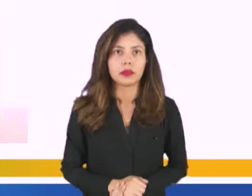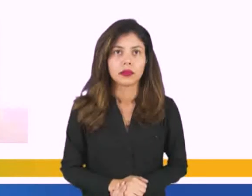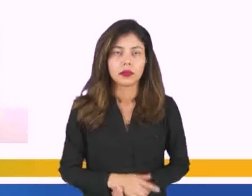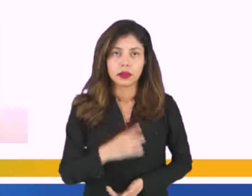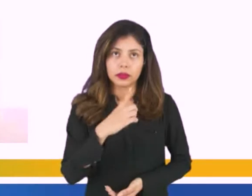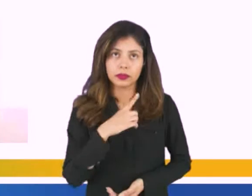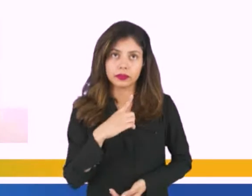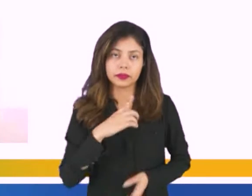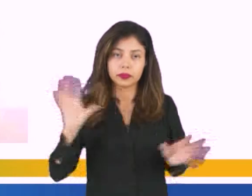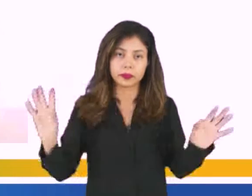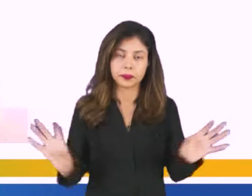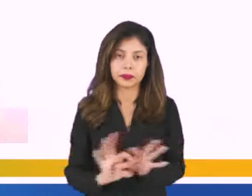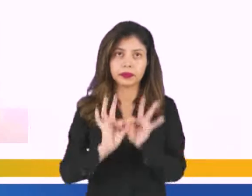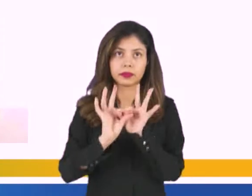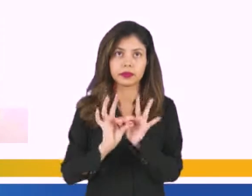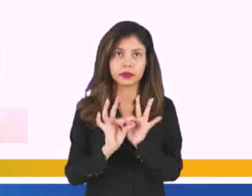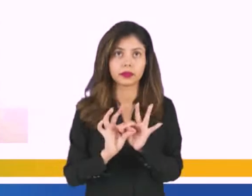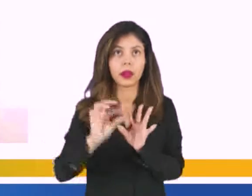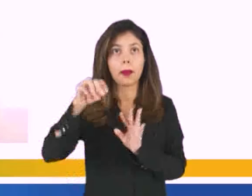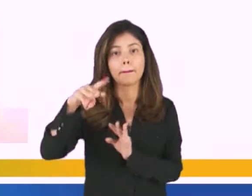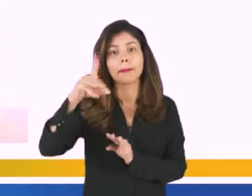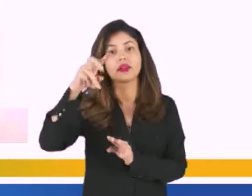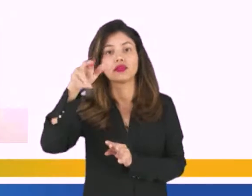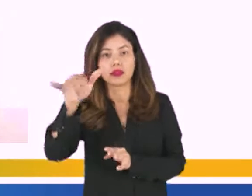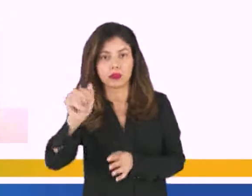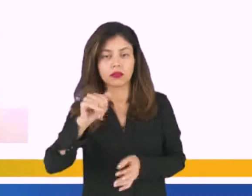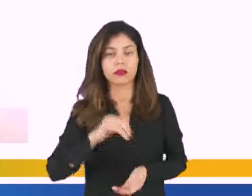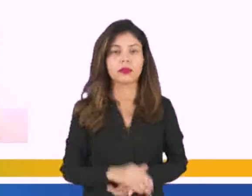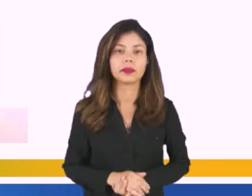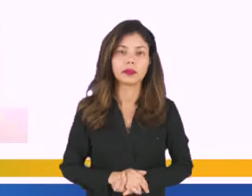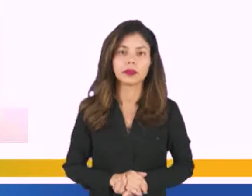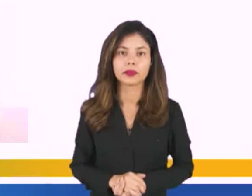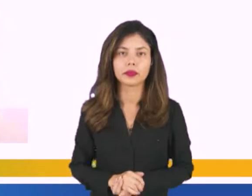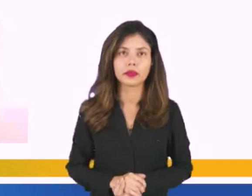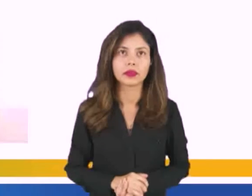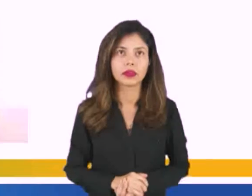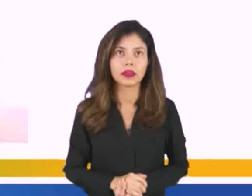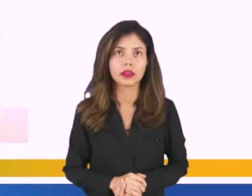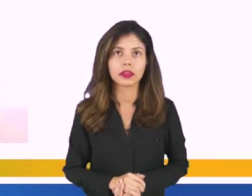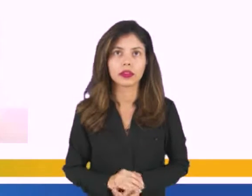dipolo permanente. Tem ligação de hidrogênio média.